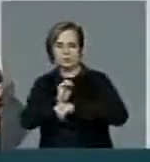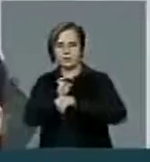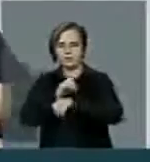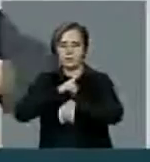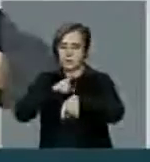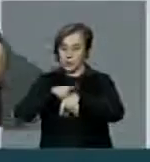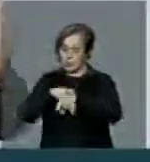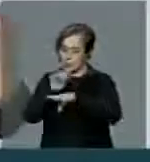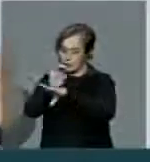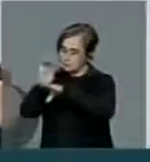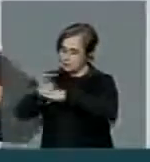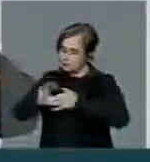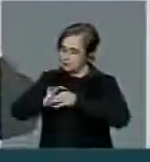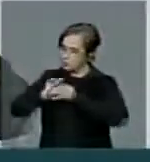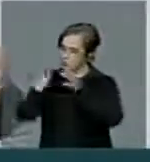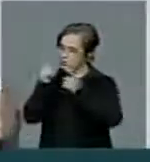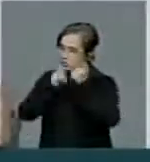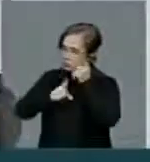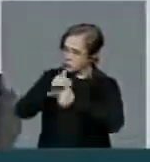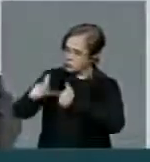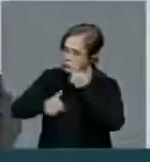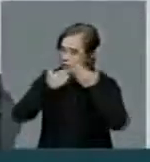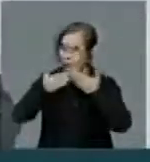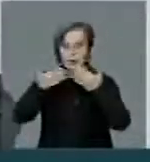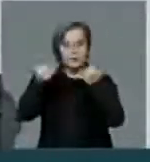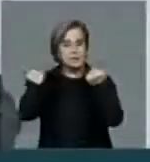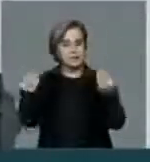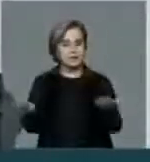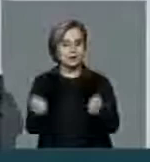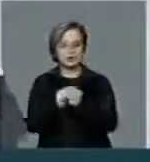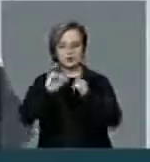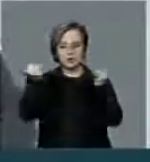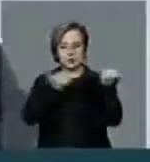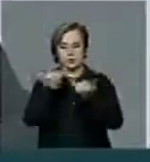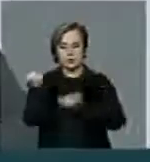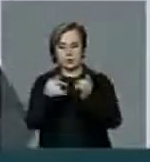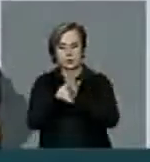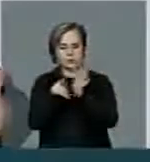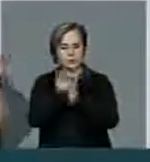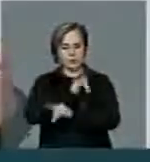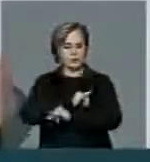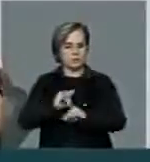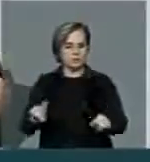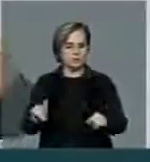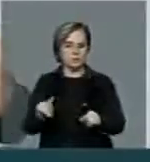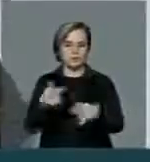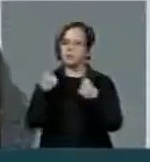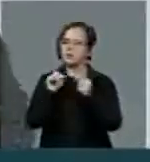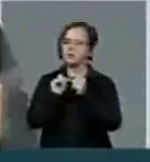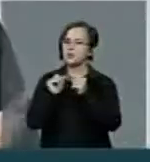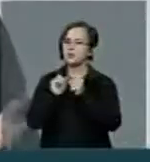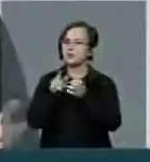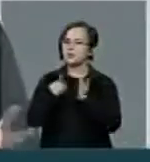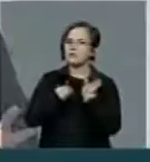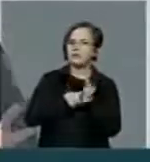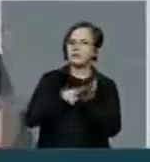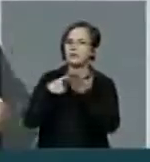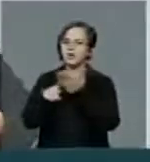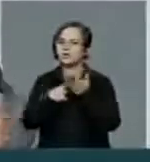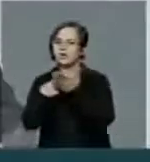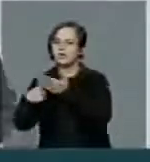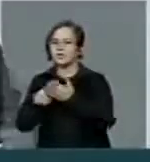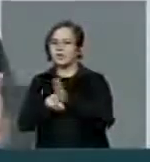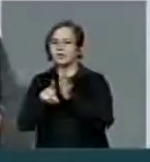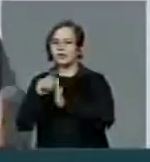para os estados deverão trabalhar com maior eficiência a partir desses dados. Eu não tenho que fazer coordenada geográfica, por exemplo, para as propriedades